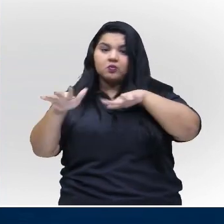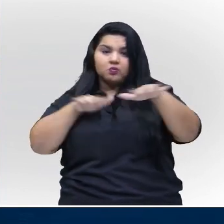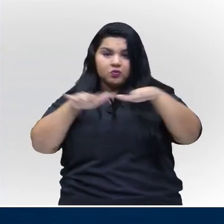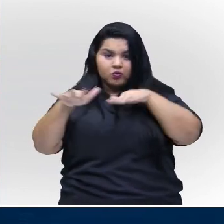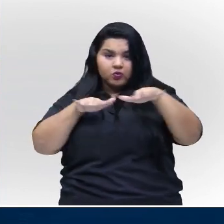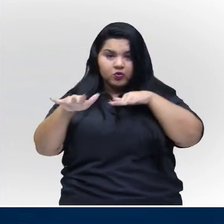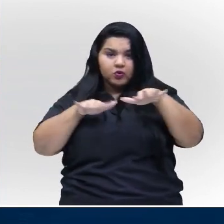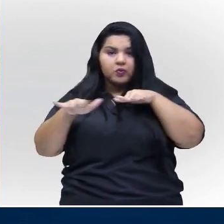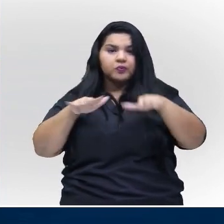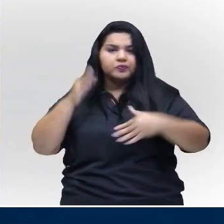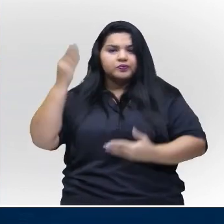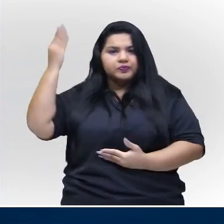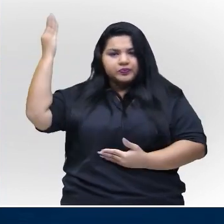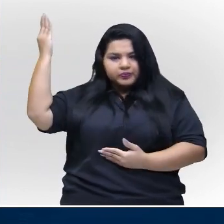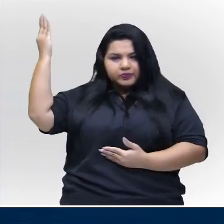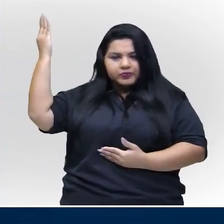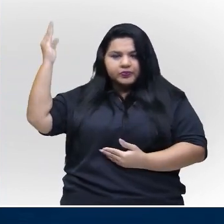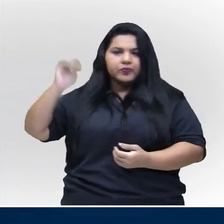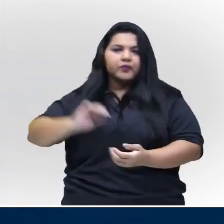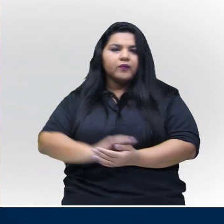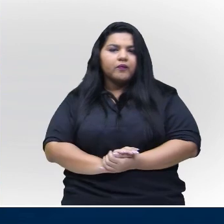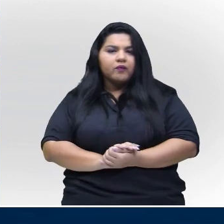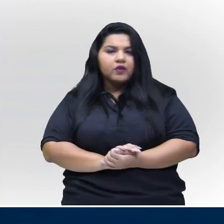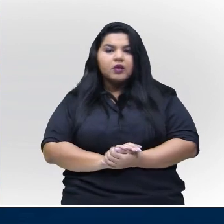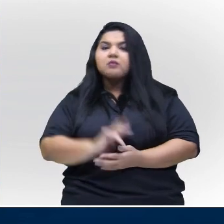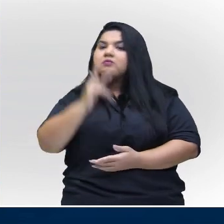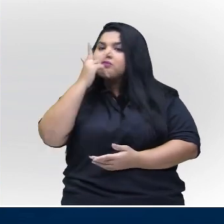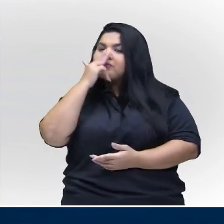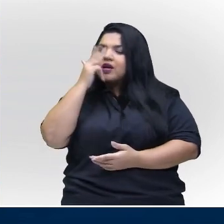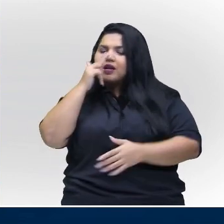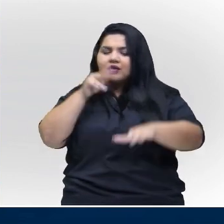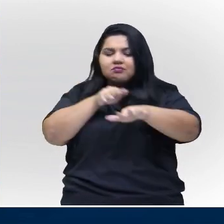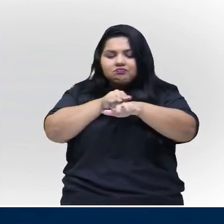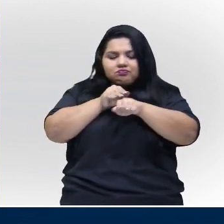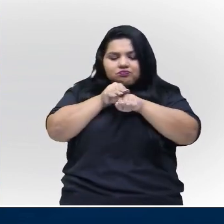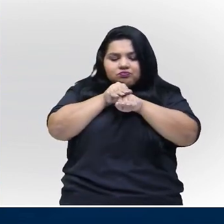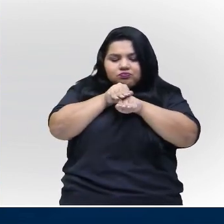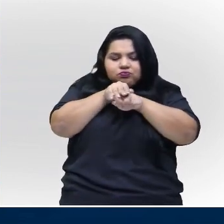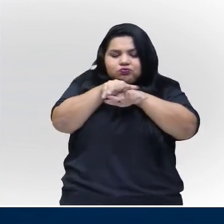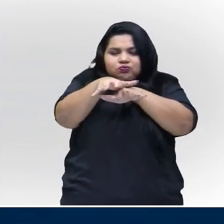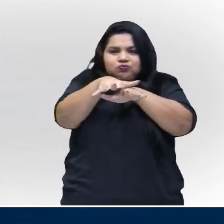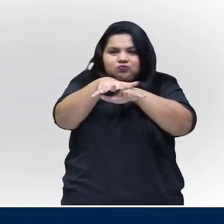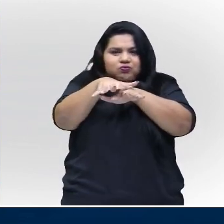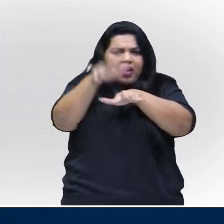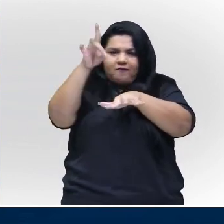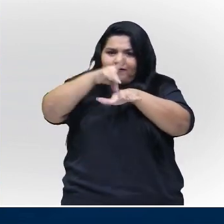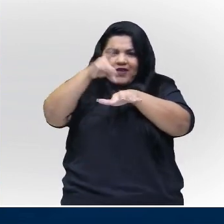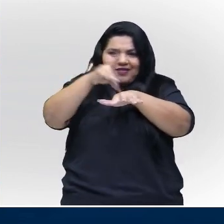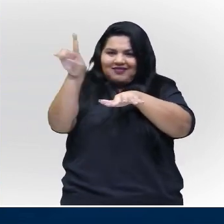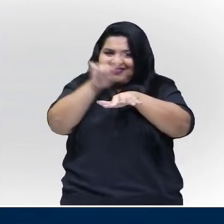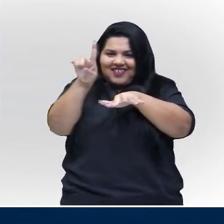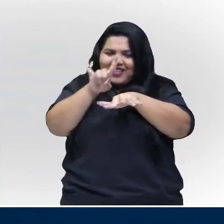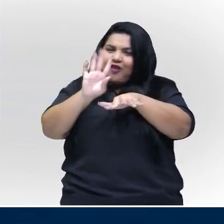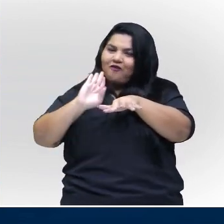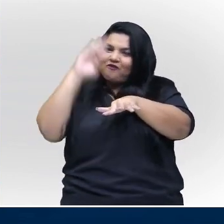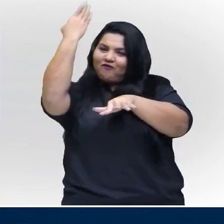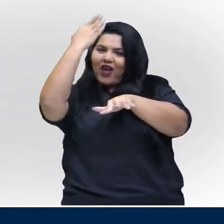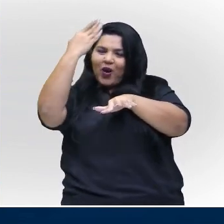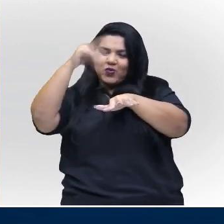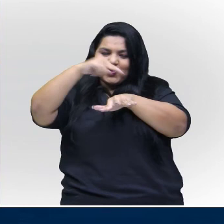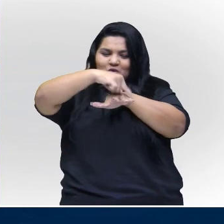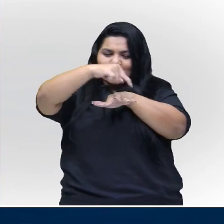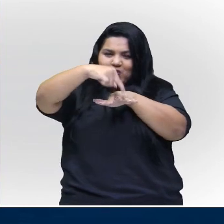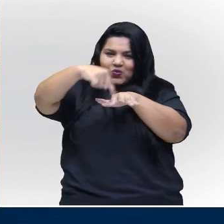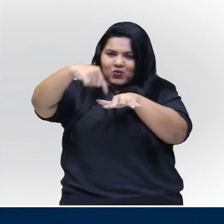ali movimento ameboide, né? Como se ela estivesse formando uns pés, mas não são pés de verdade, né? São falsos pés, por